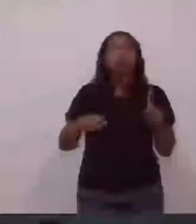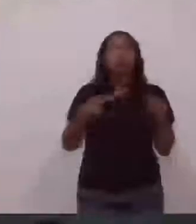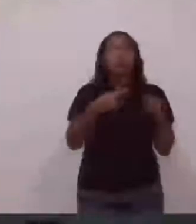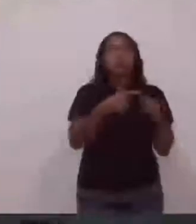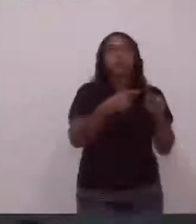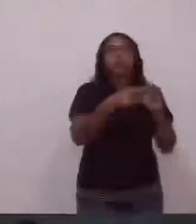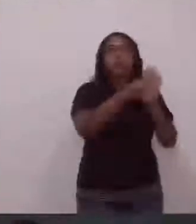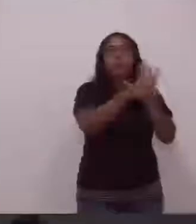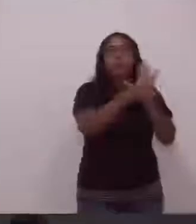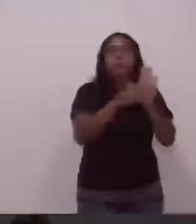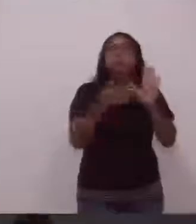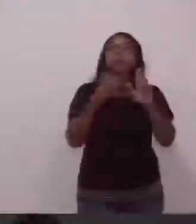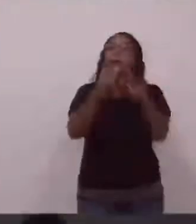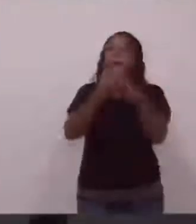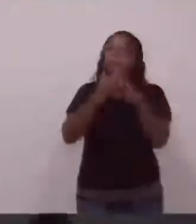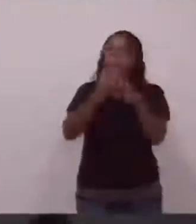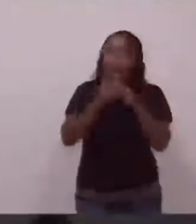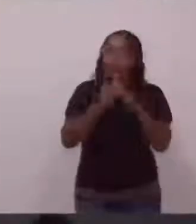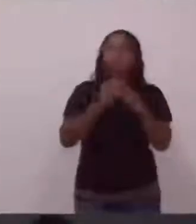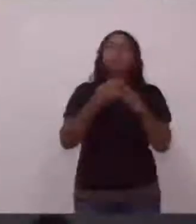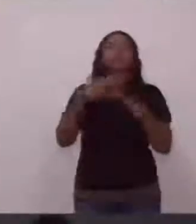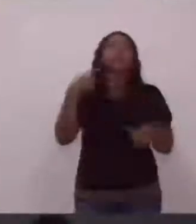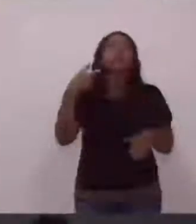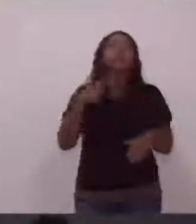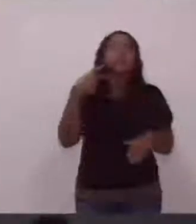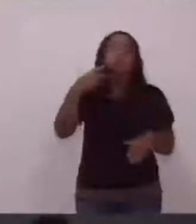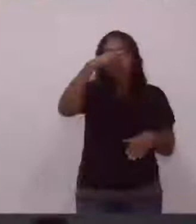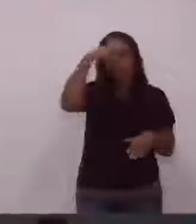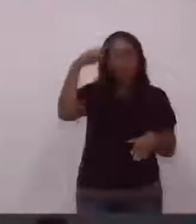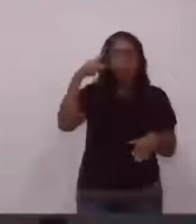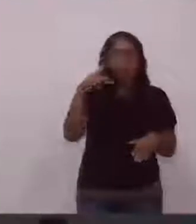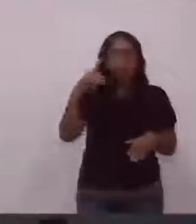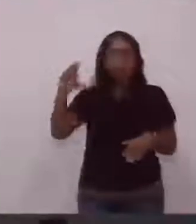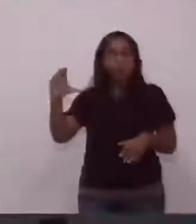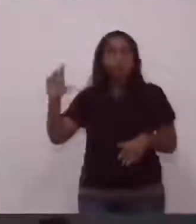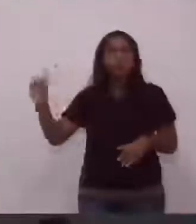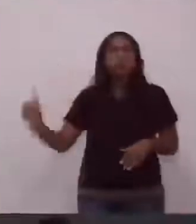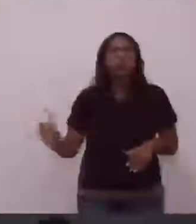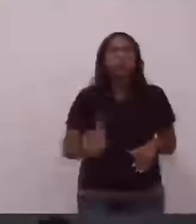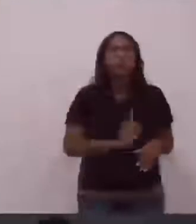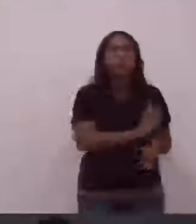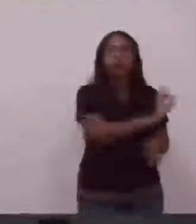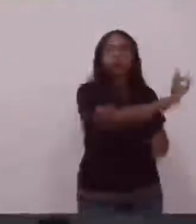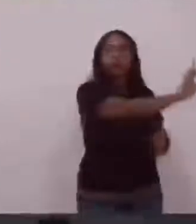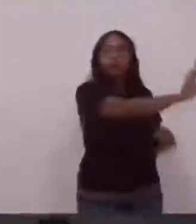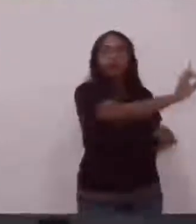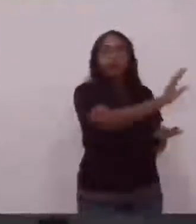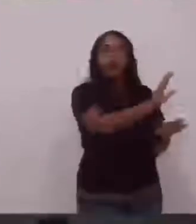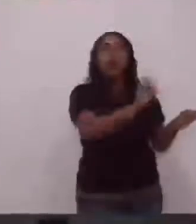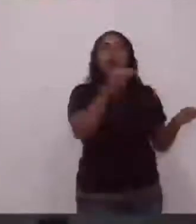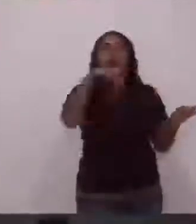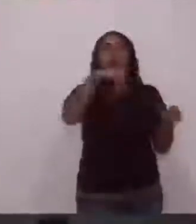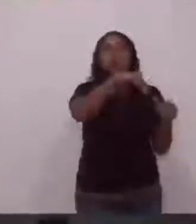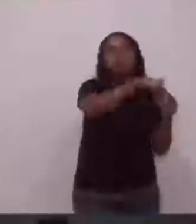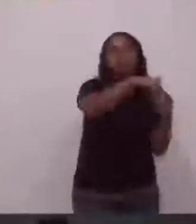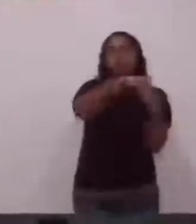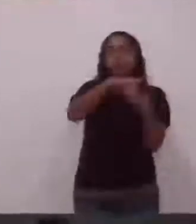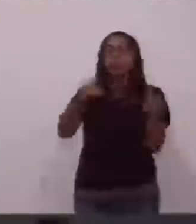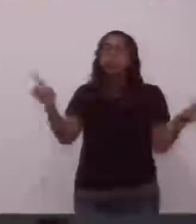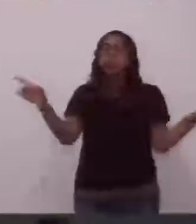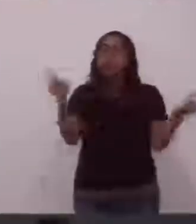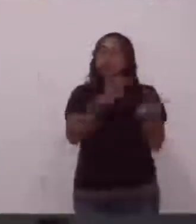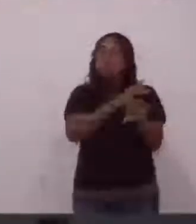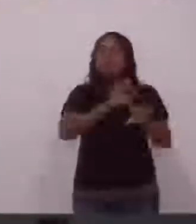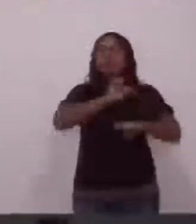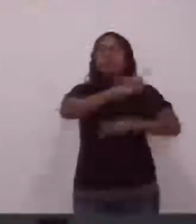solicito que o vereador Edson PC deixe sua cadeira até que termine o processo de votação.